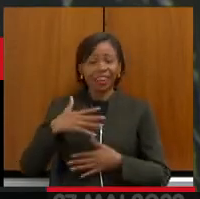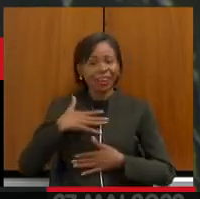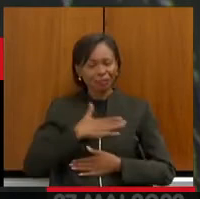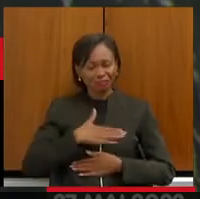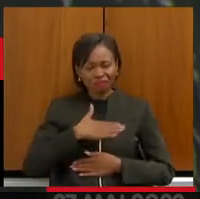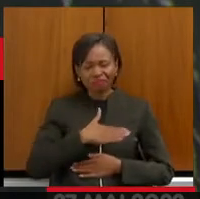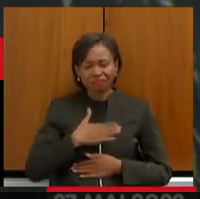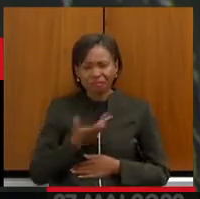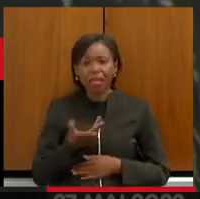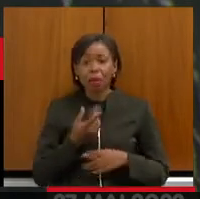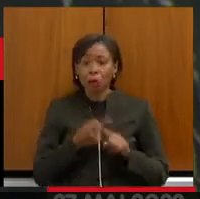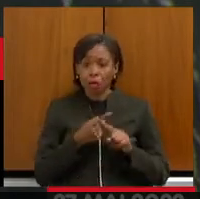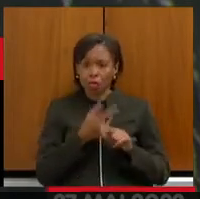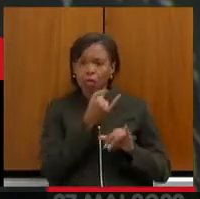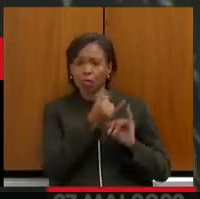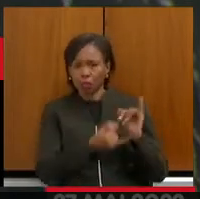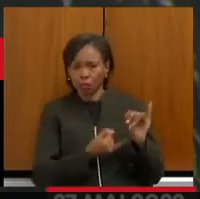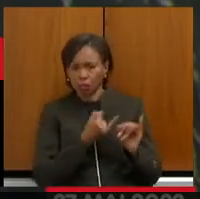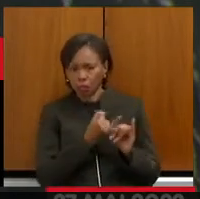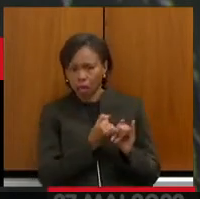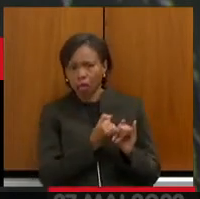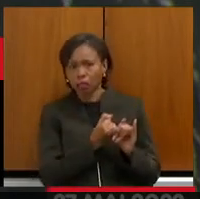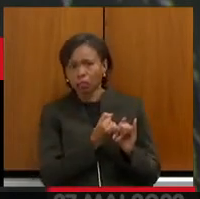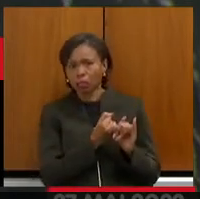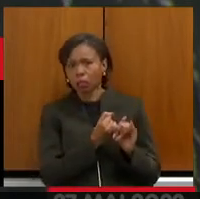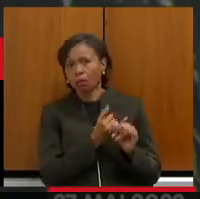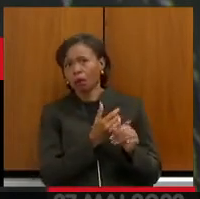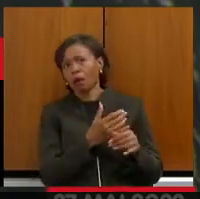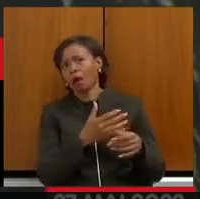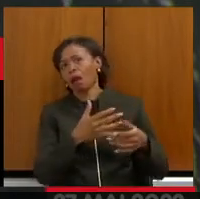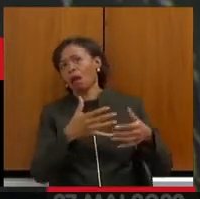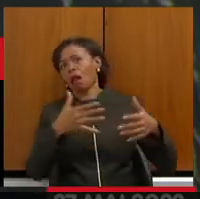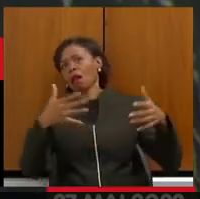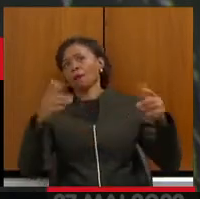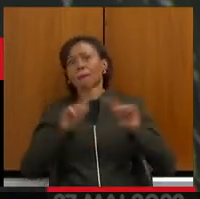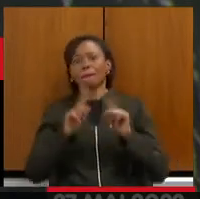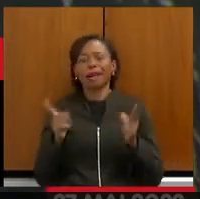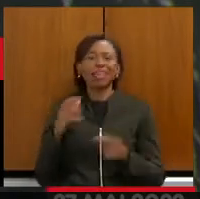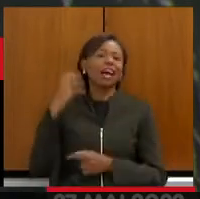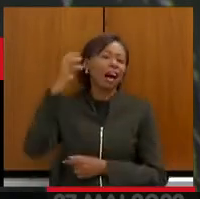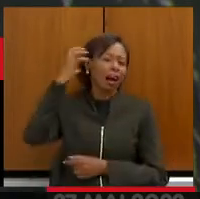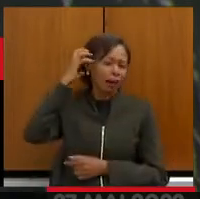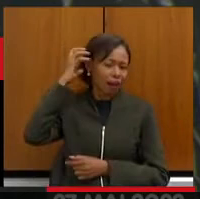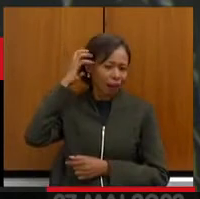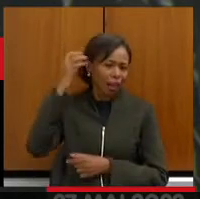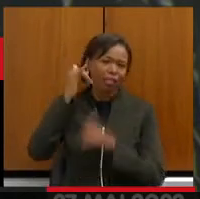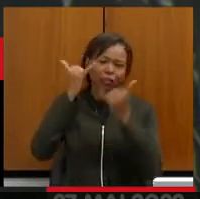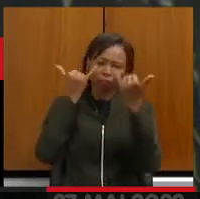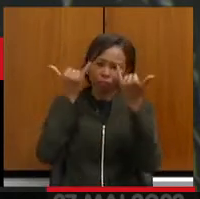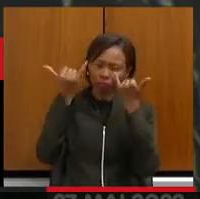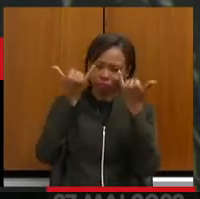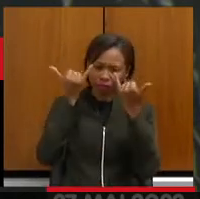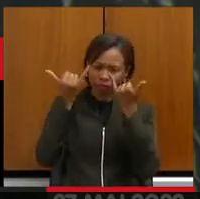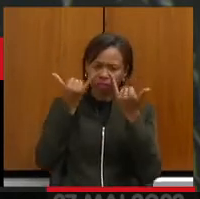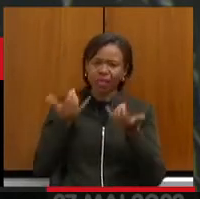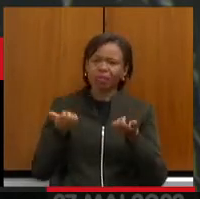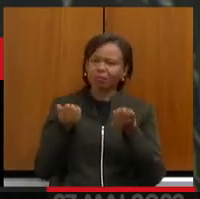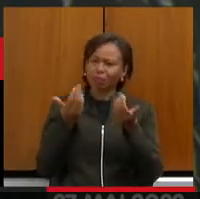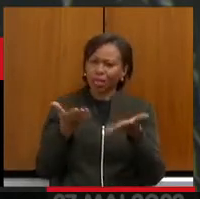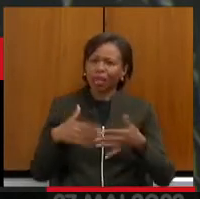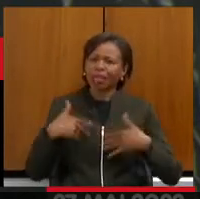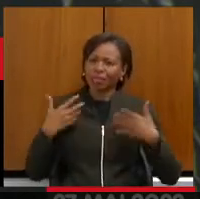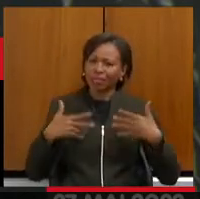mesmo com a internet chegando o rádio tá aí para alegrar para levar informação e